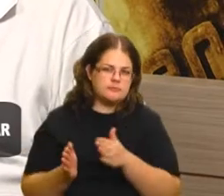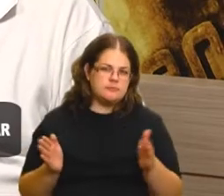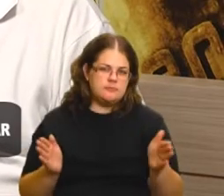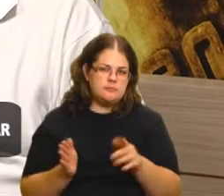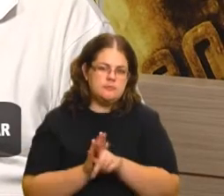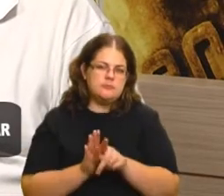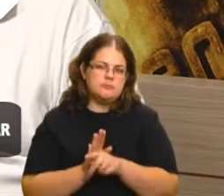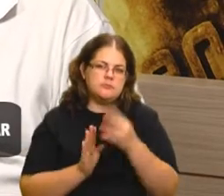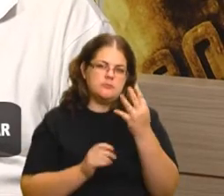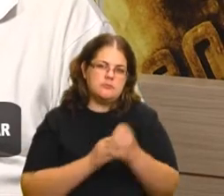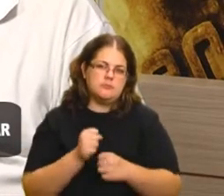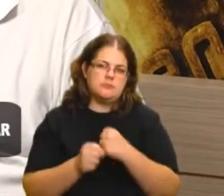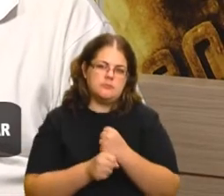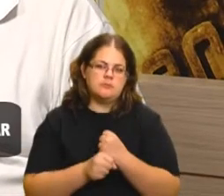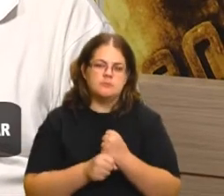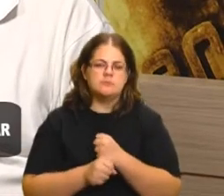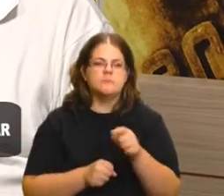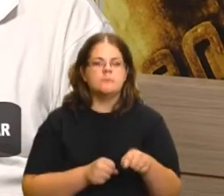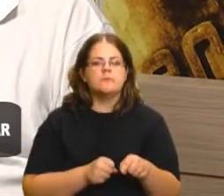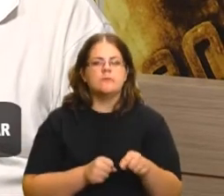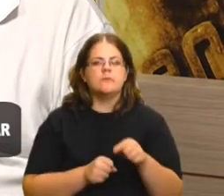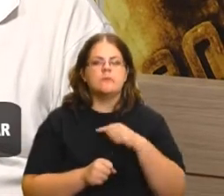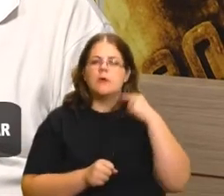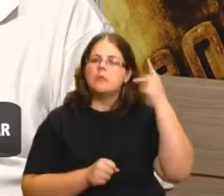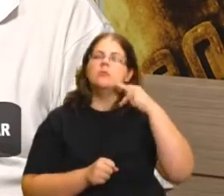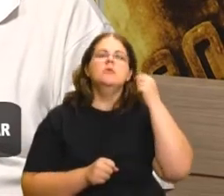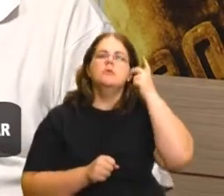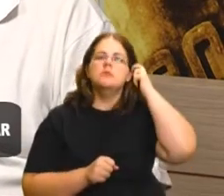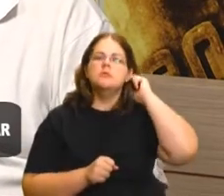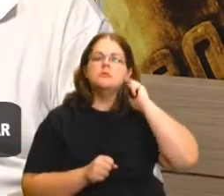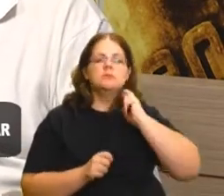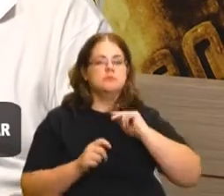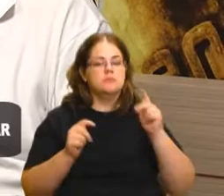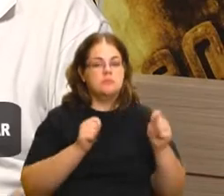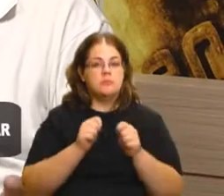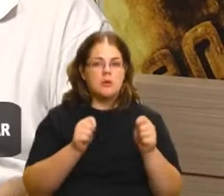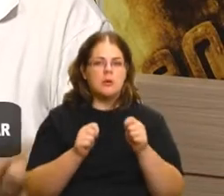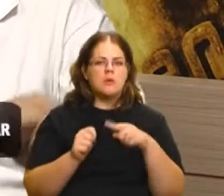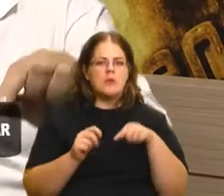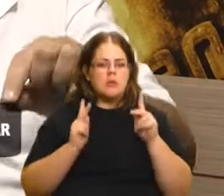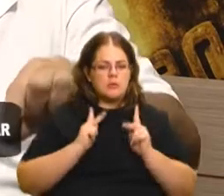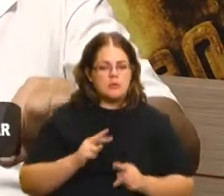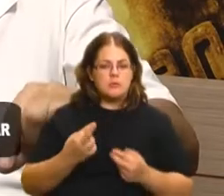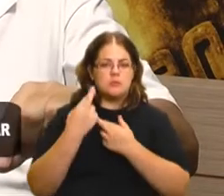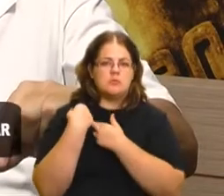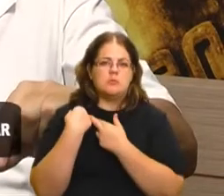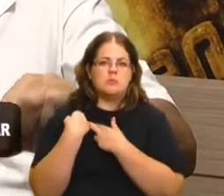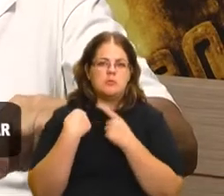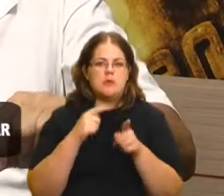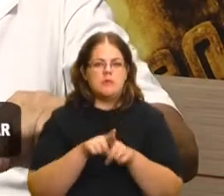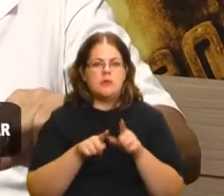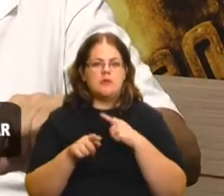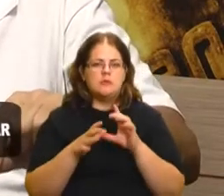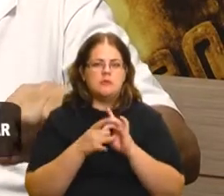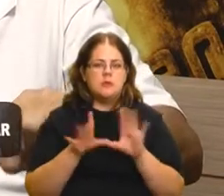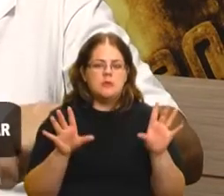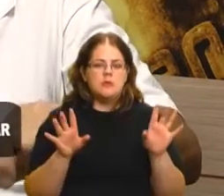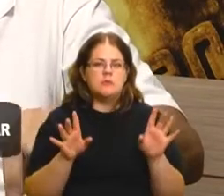política econômica era conduzida por pessoas que poderiam ser classificadas como de tipo